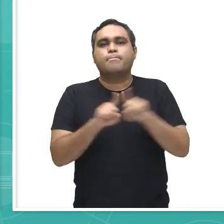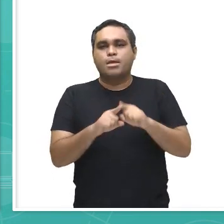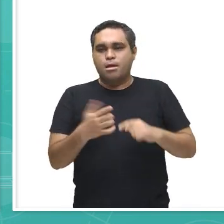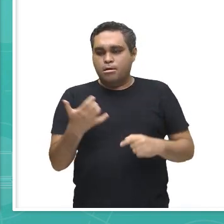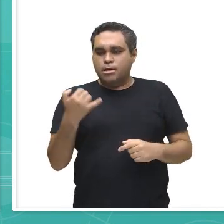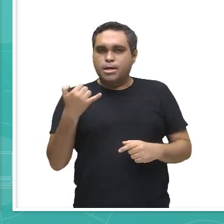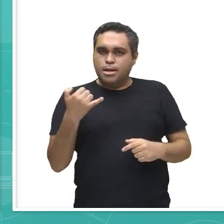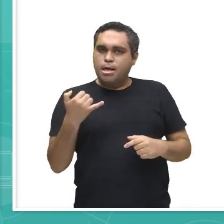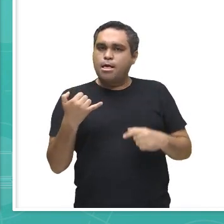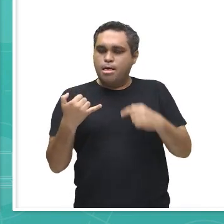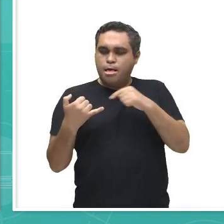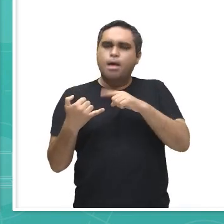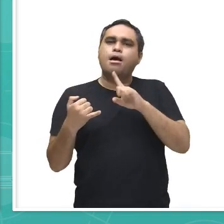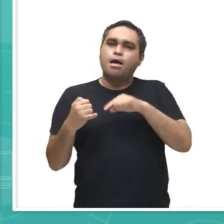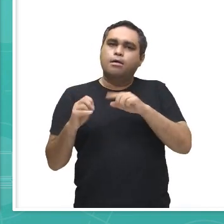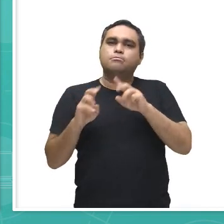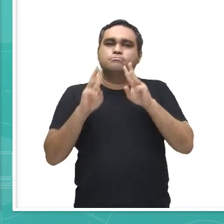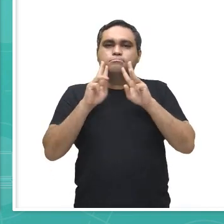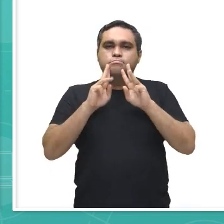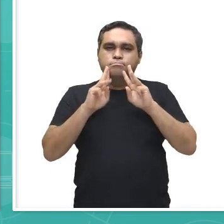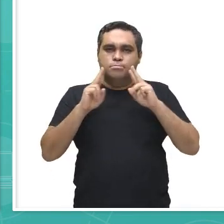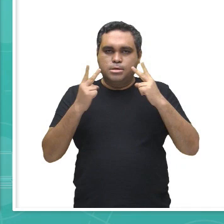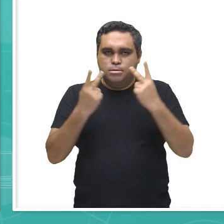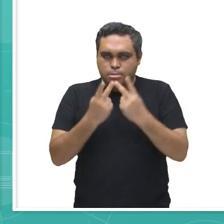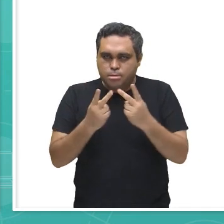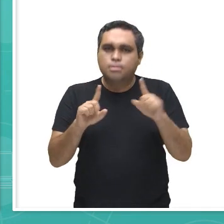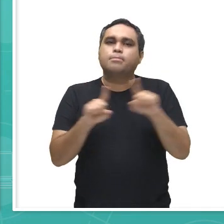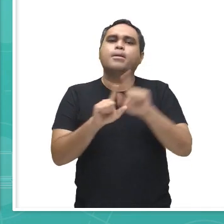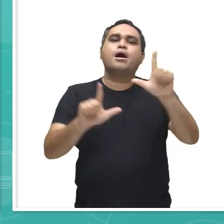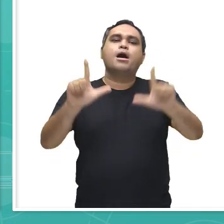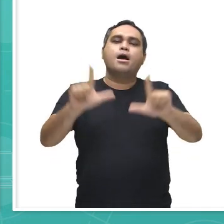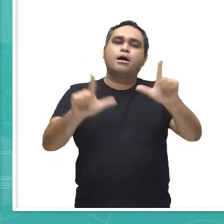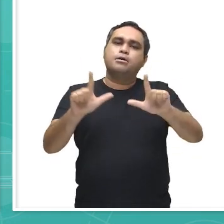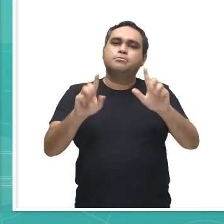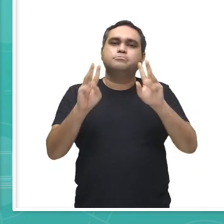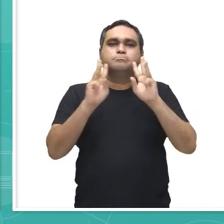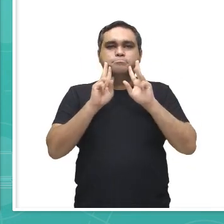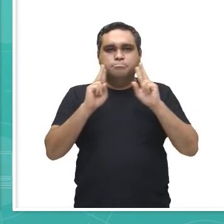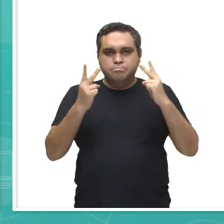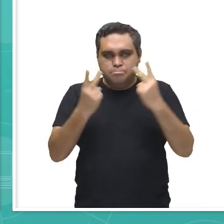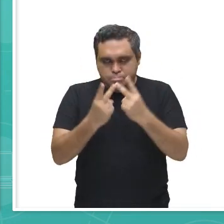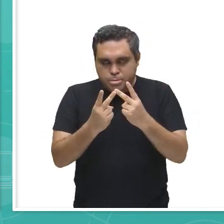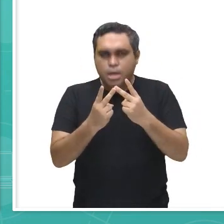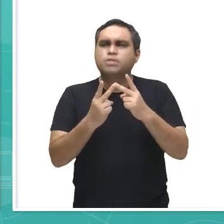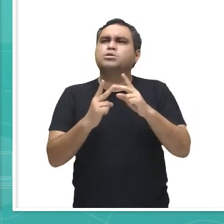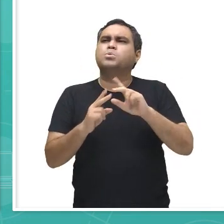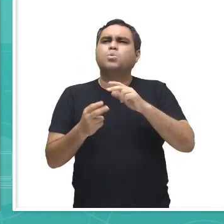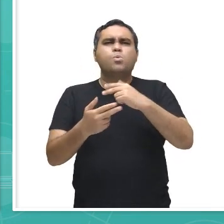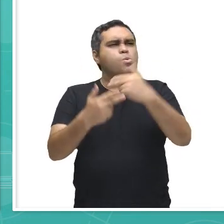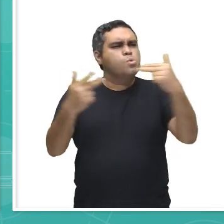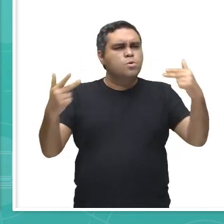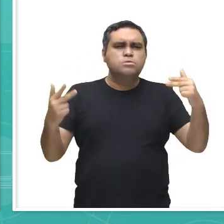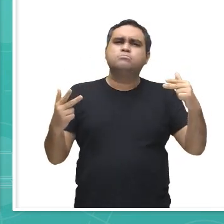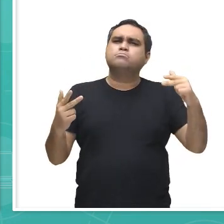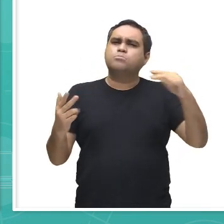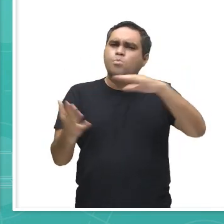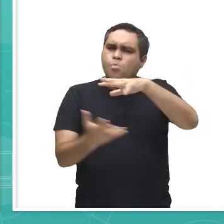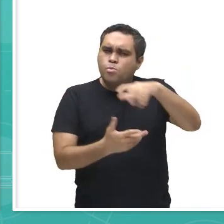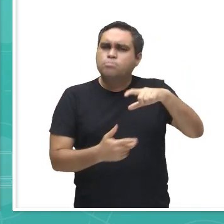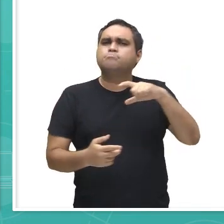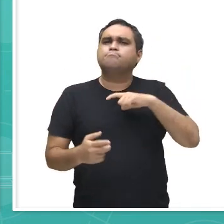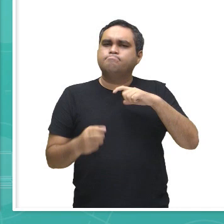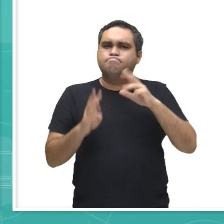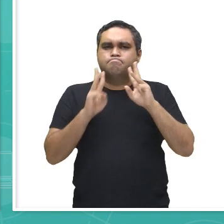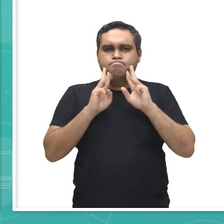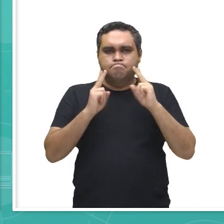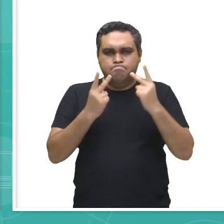Então a matéria está ali em todo lugar. Olha só, tudo que tem massa. Como assim tudo que tem massa?